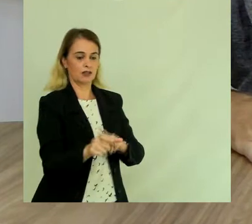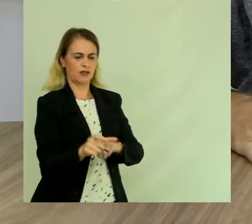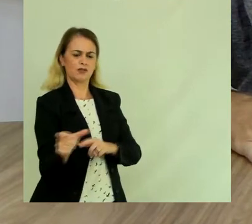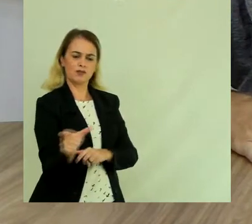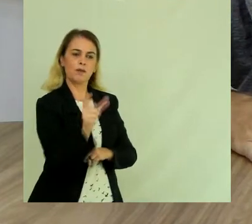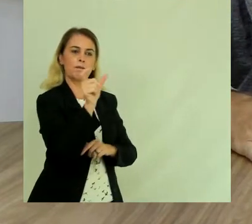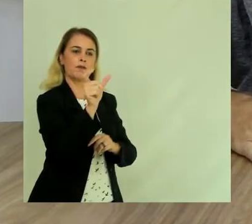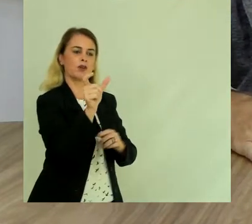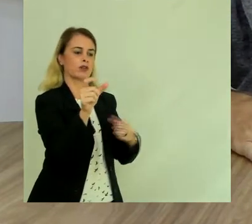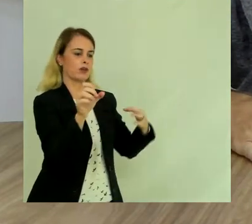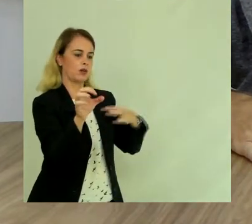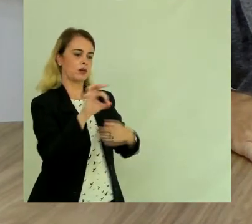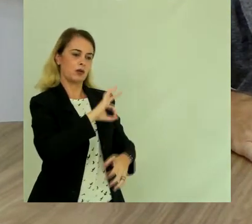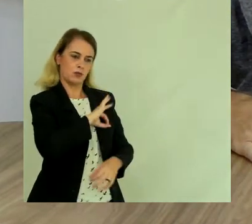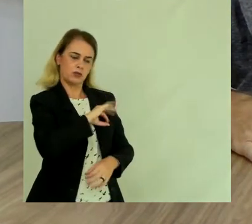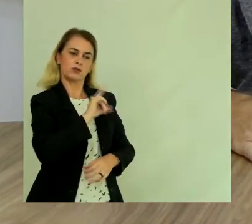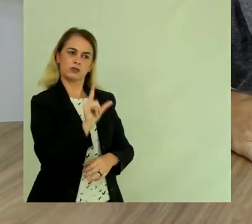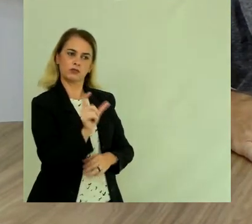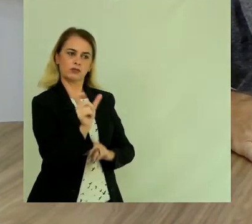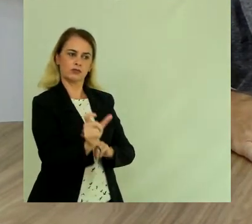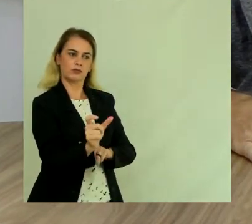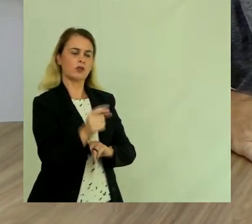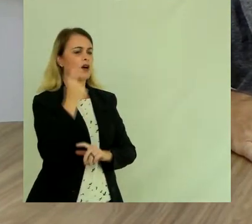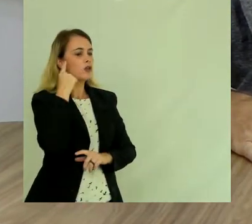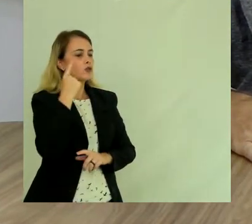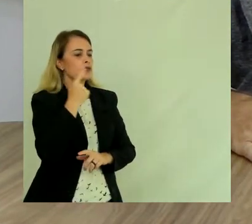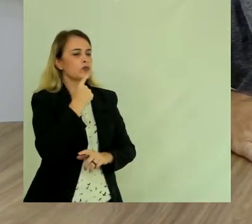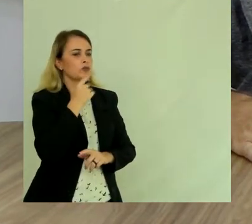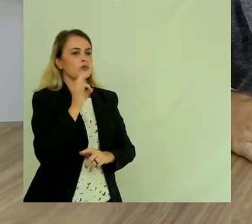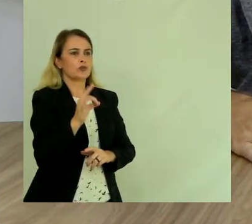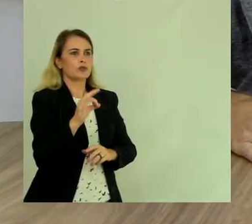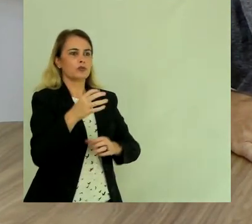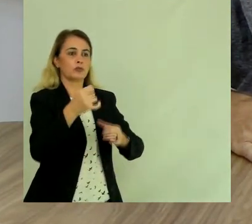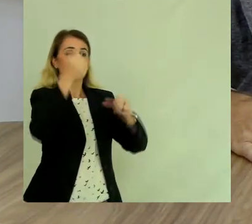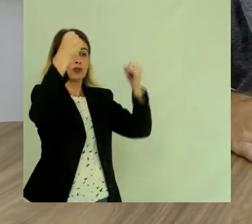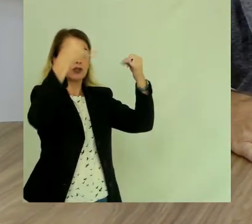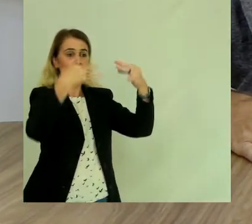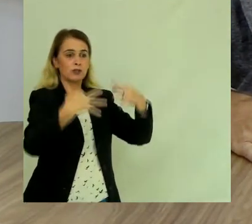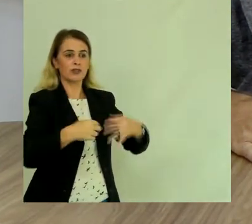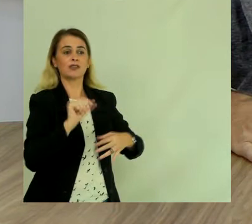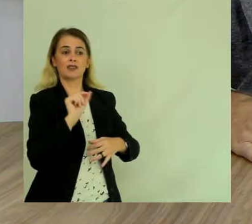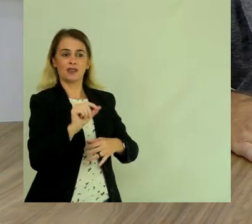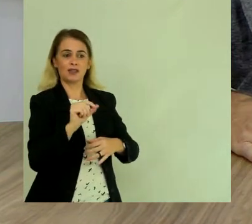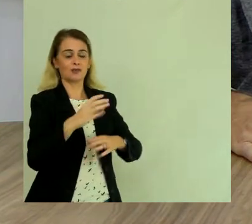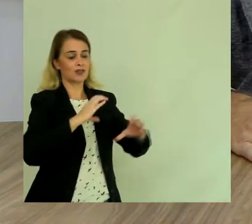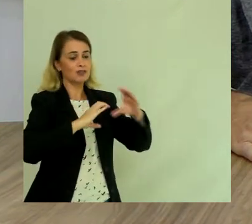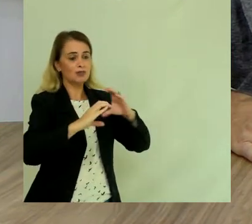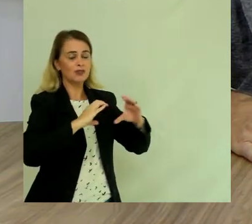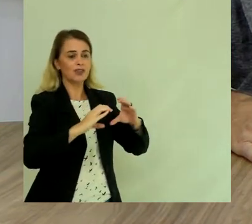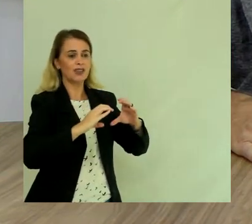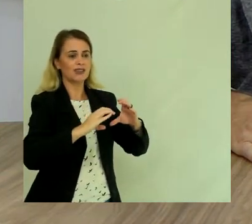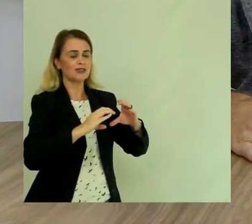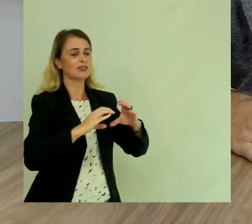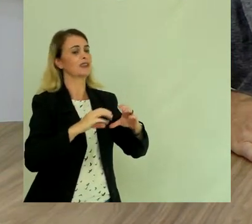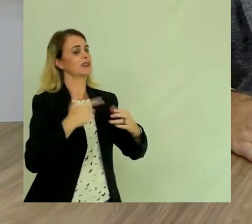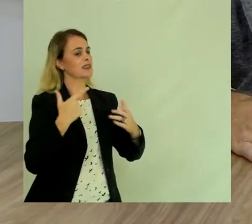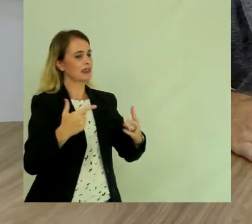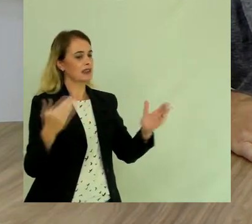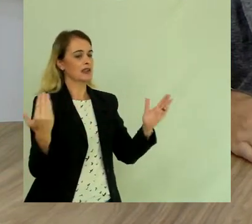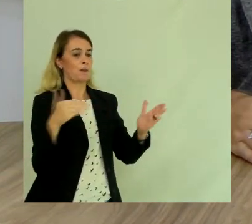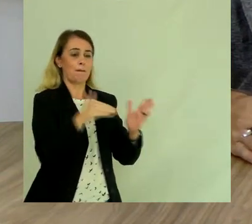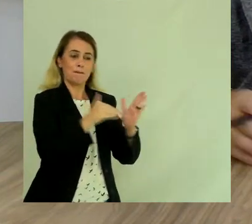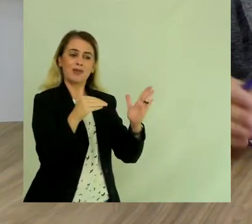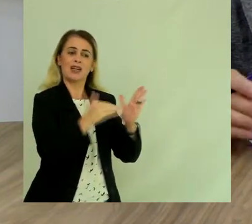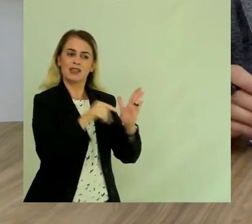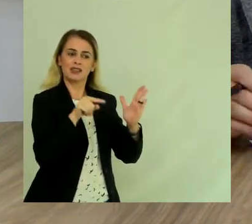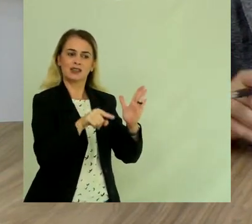esse documento, ele falar que ele é surdo, né, para ele se comunicar, foi complicado na época. Hoje não,